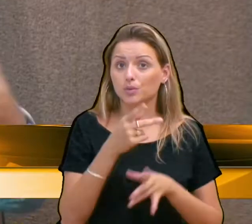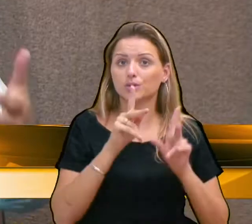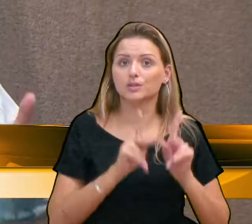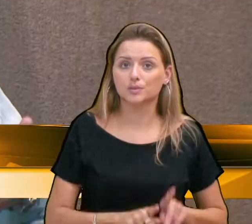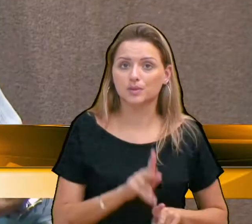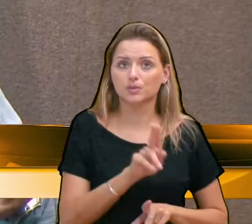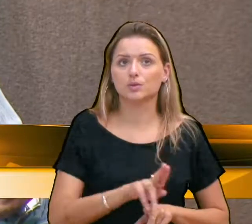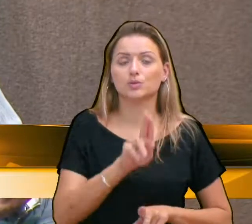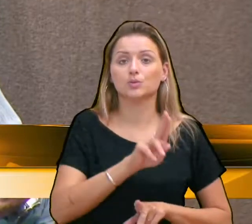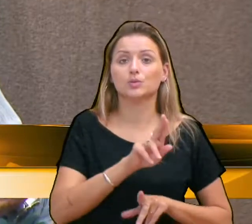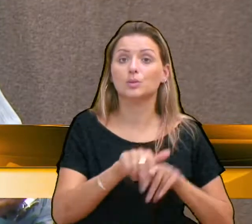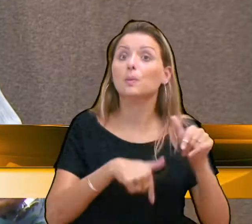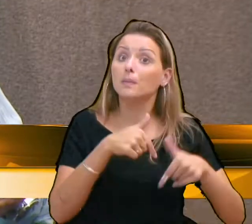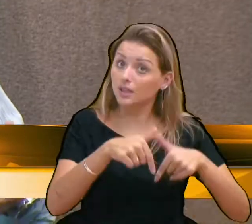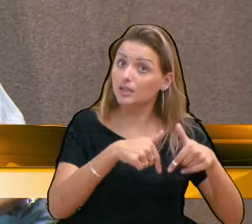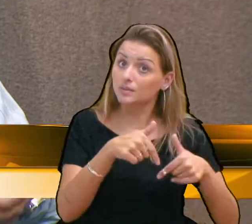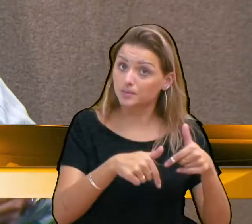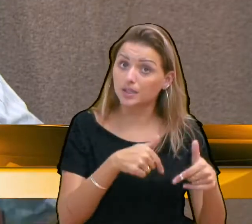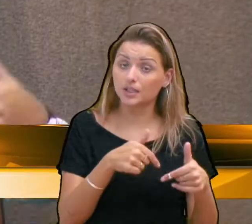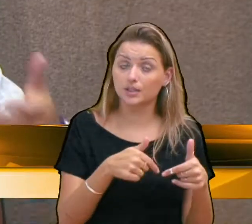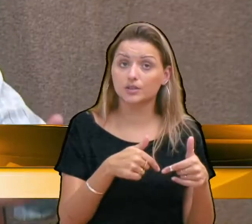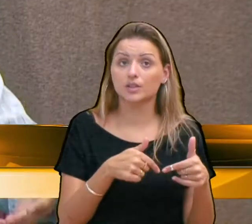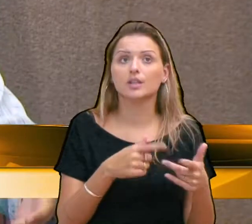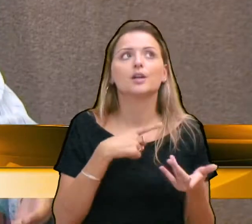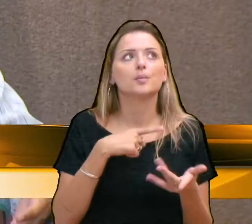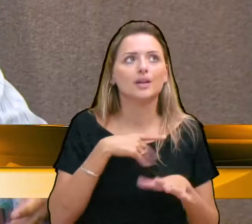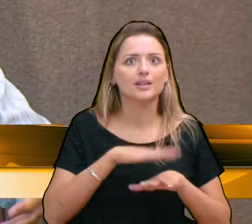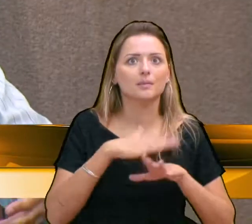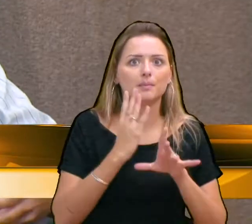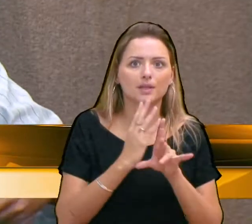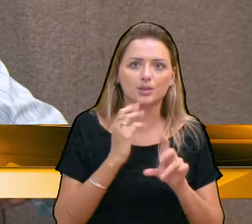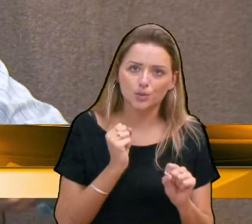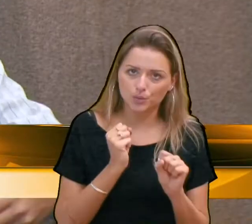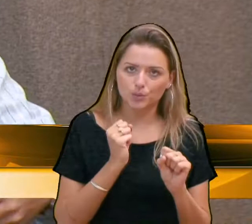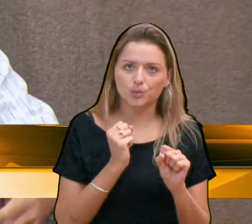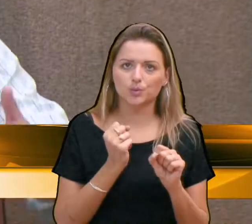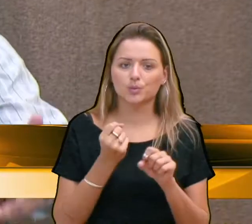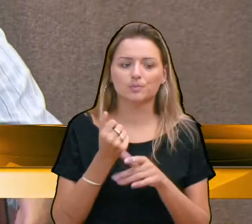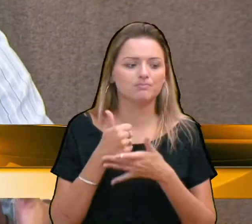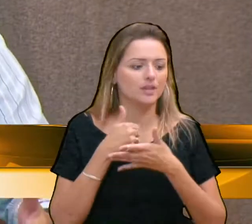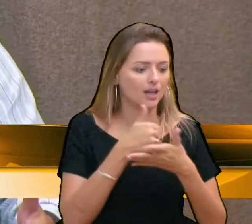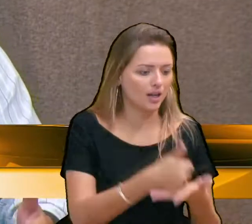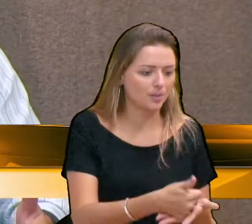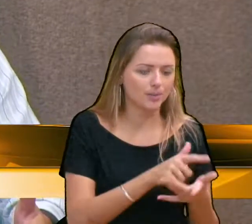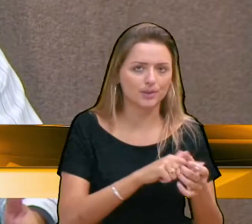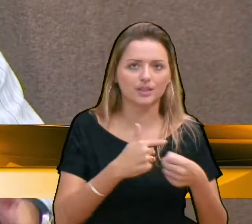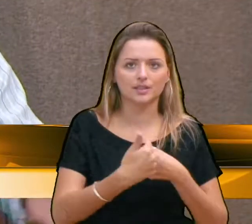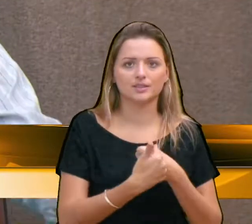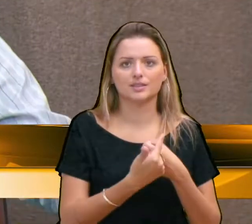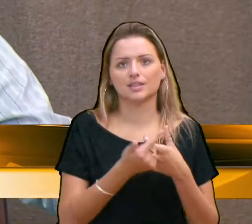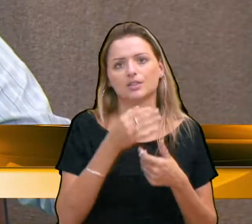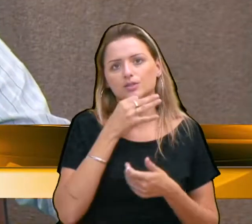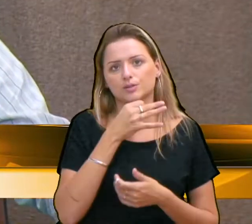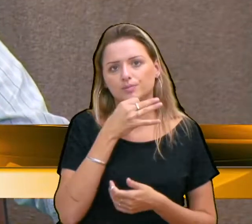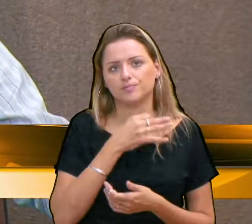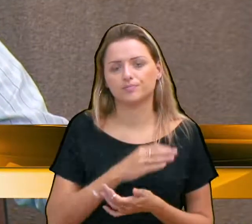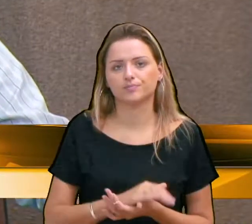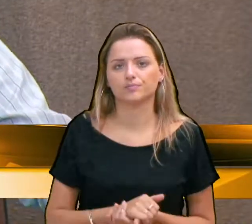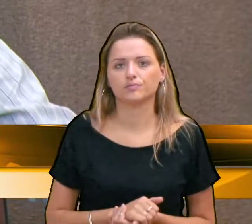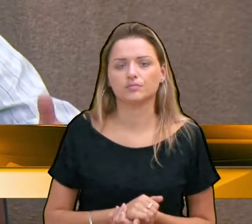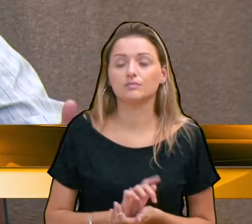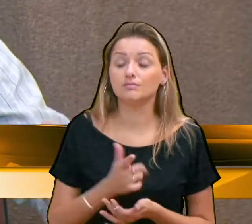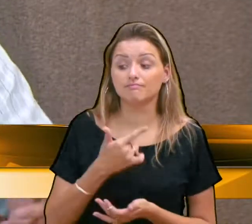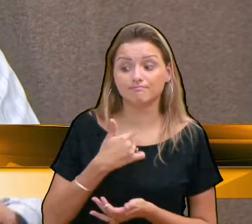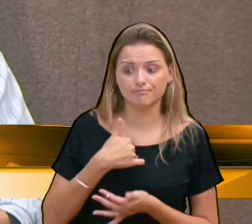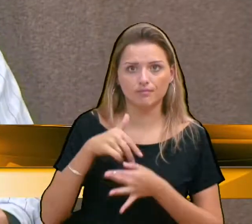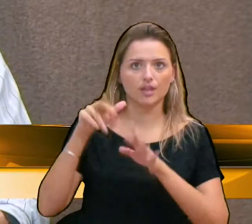para trabalhar, para gerar renda, para gerar benefícios para o município de Caxias do Sul. Então, eu